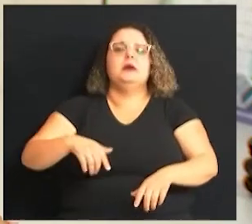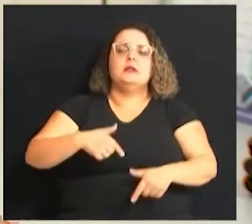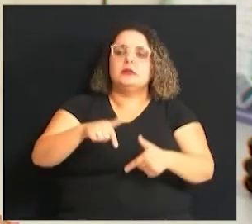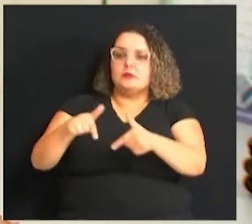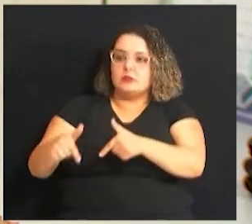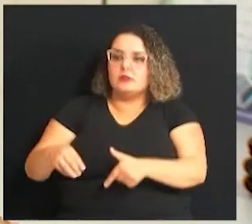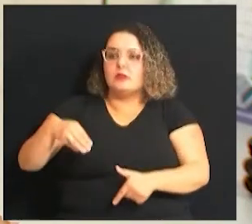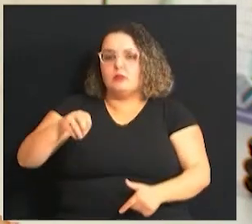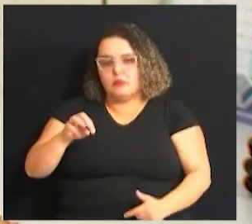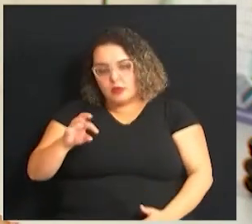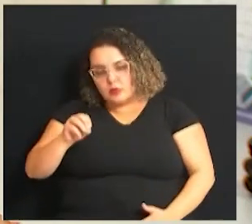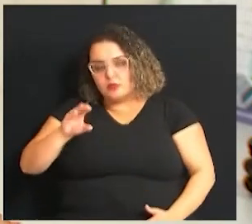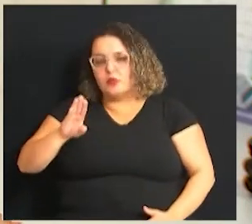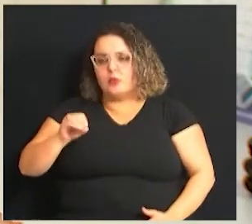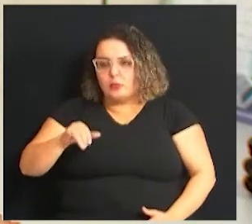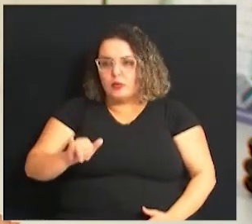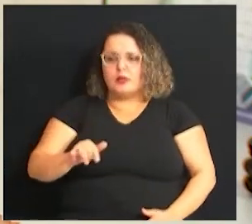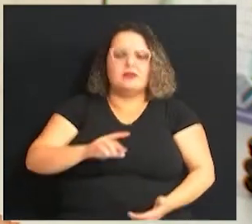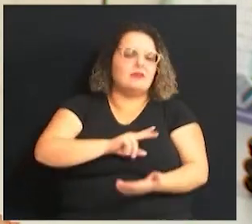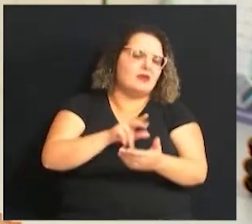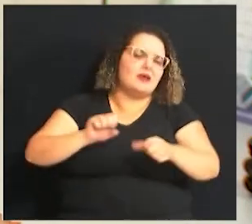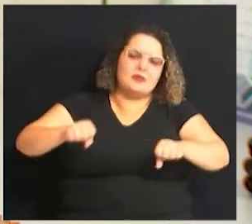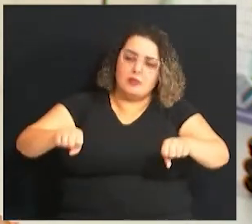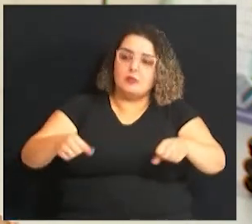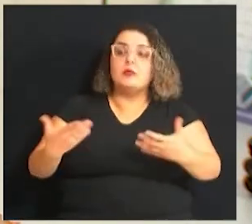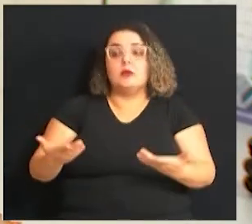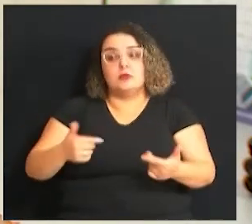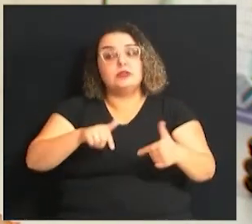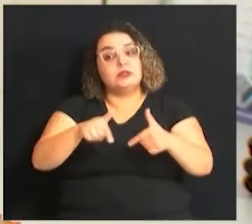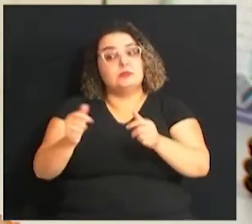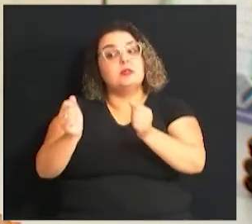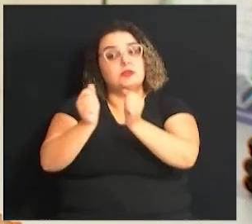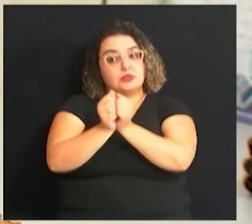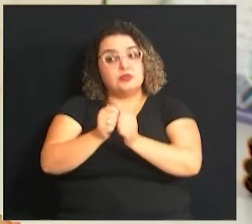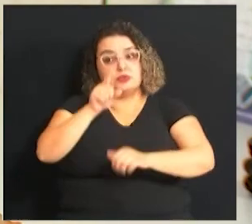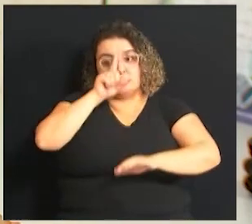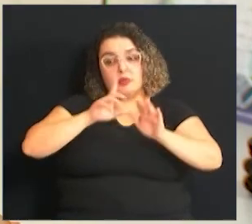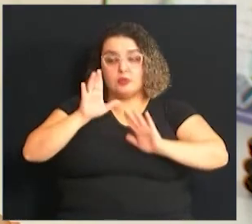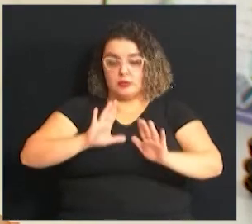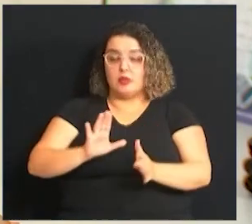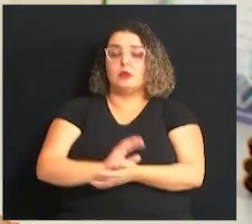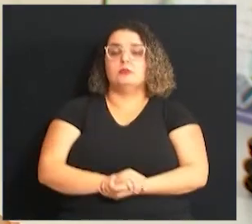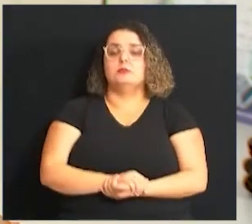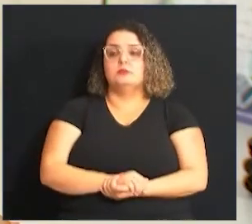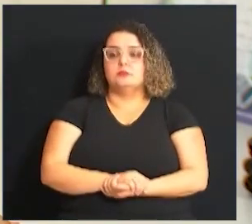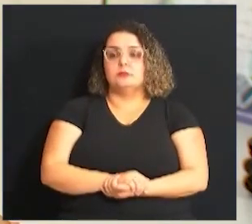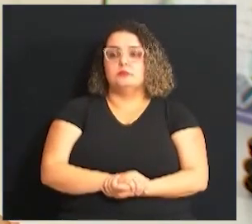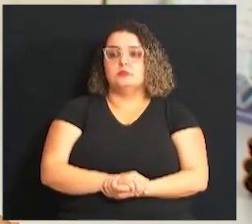trabalhando, tem os motoboy, então tem muita moto. Então vamos trabalhar todo mundo junto, tomar cuidado.